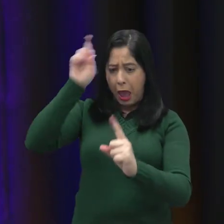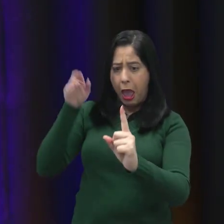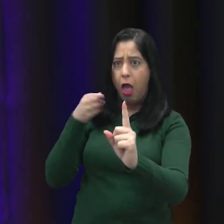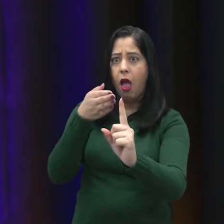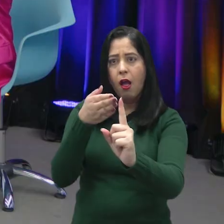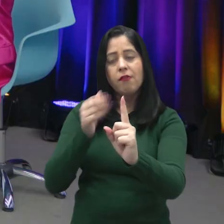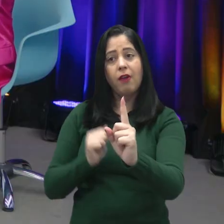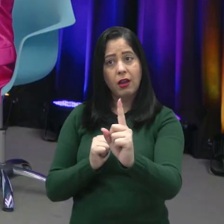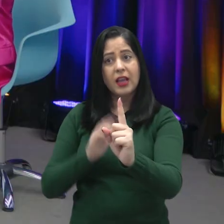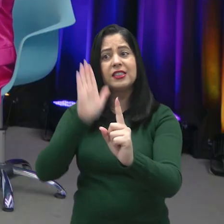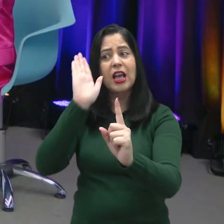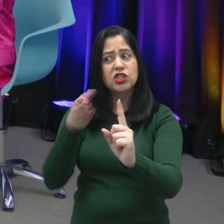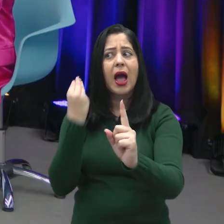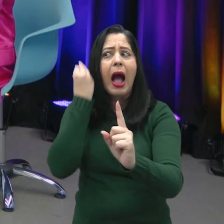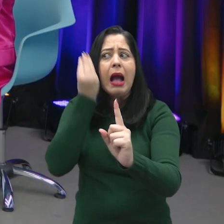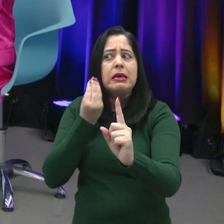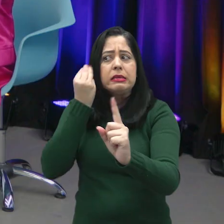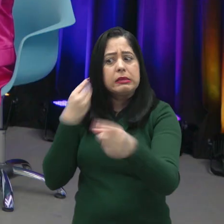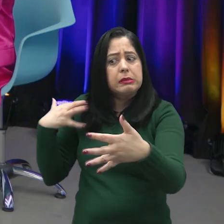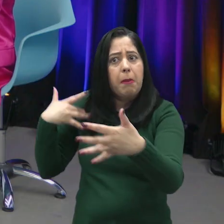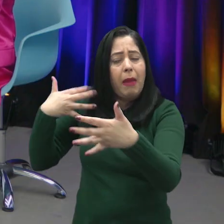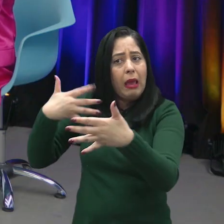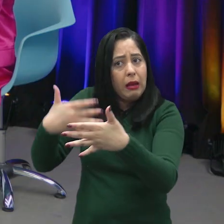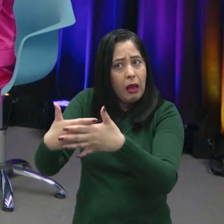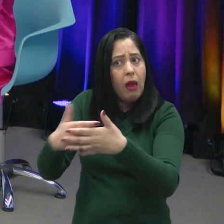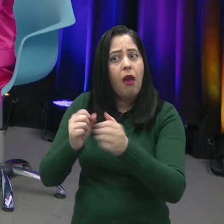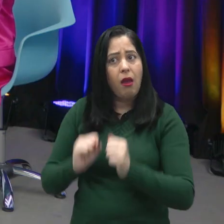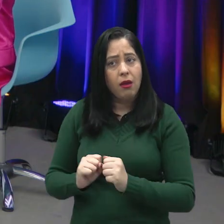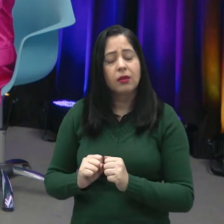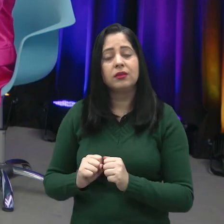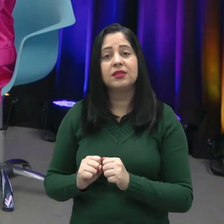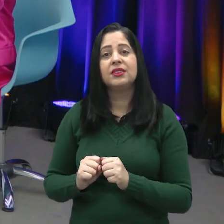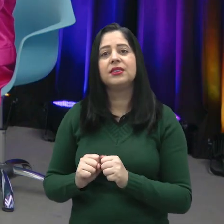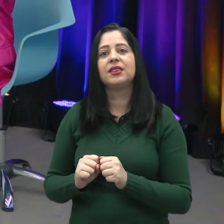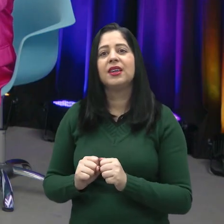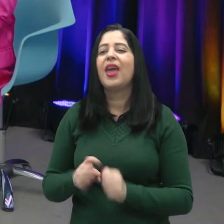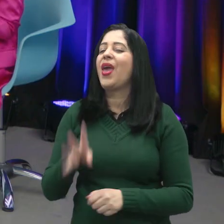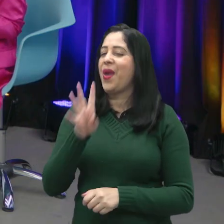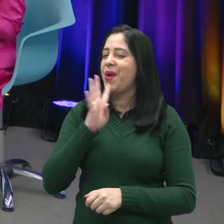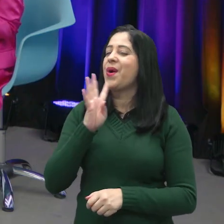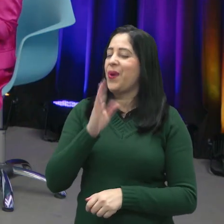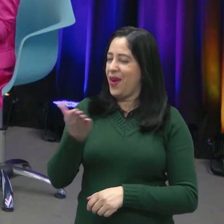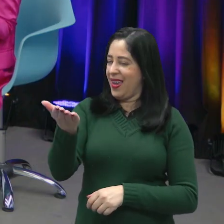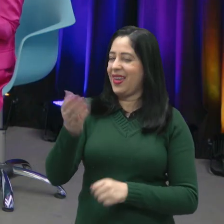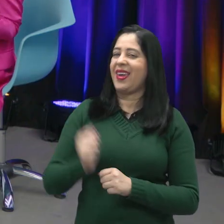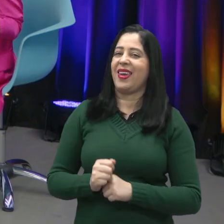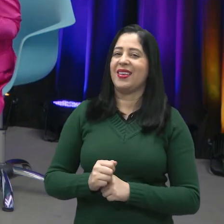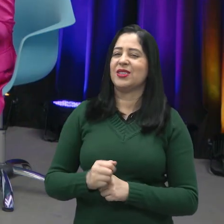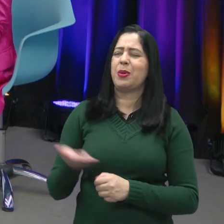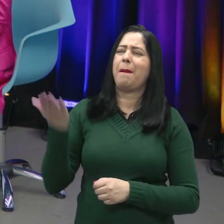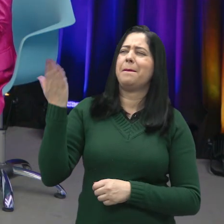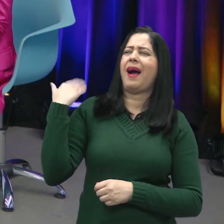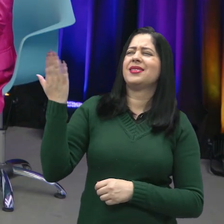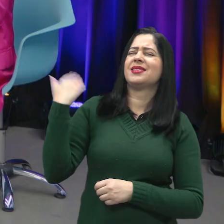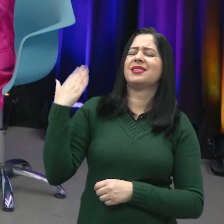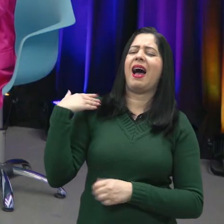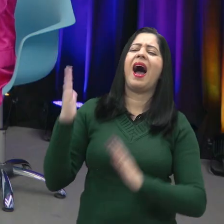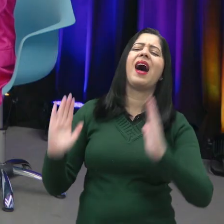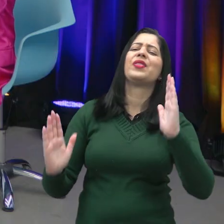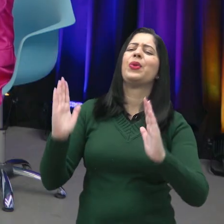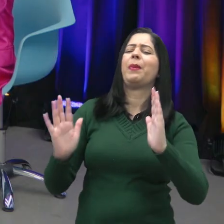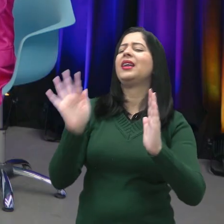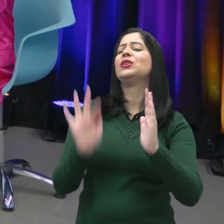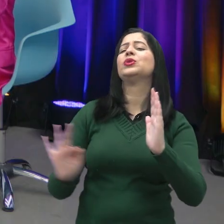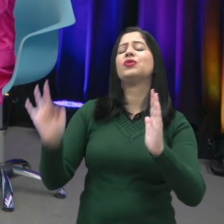e tem essa experiência toda para trocar com a gente. Eu conheço o Marcão da época da faculdade. Isso. E queria que